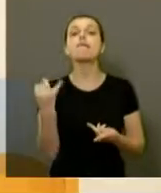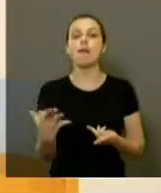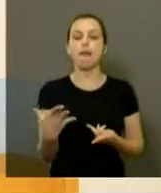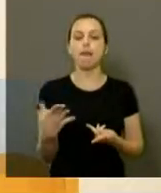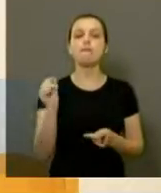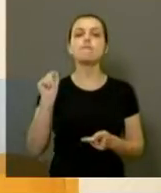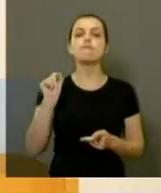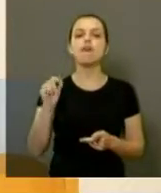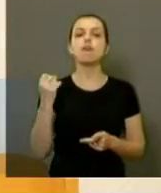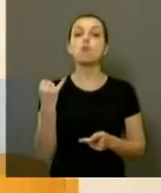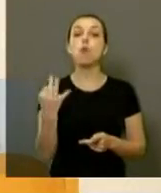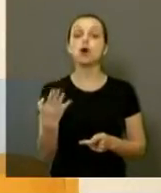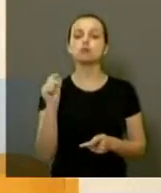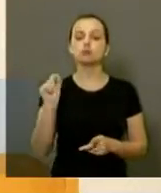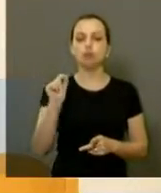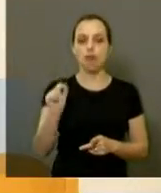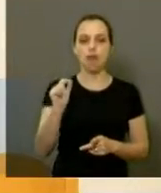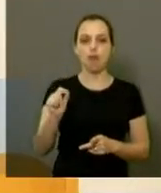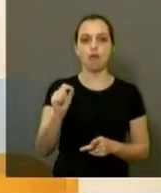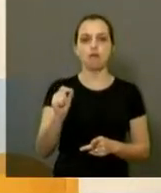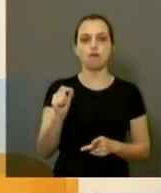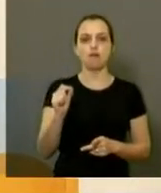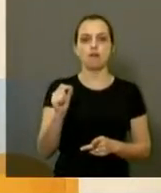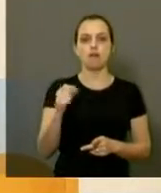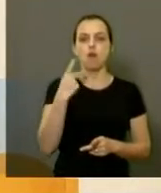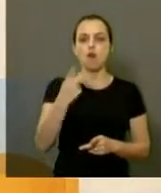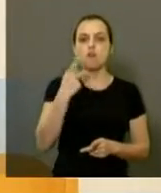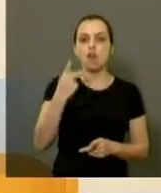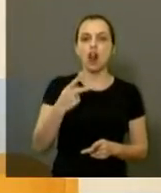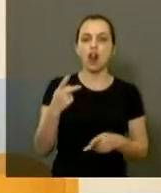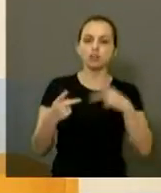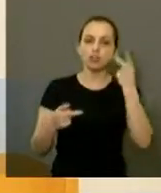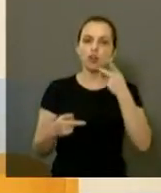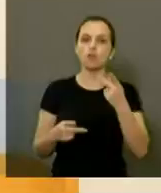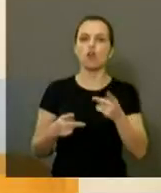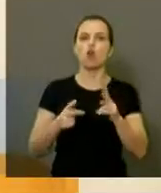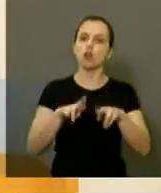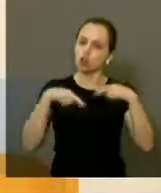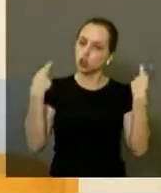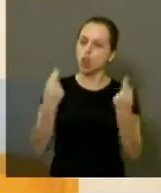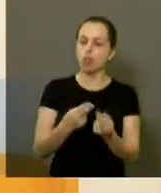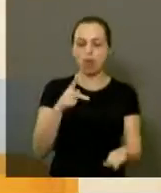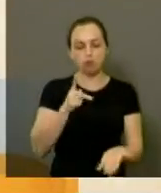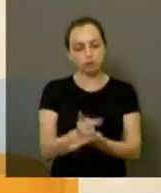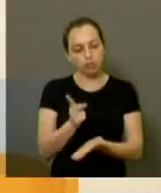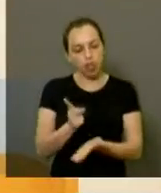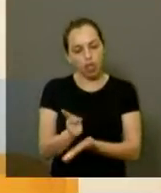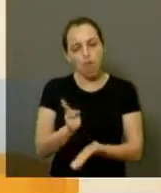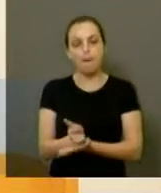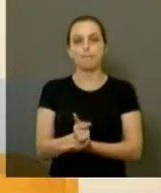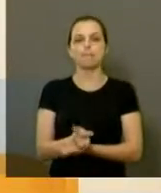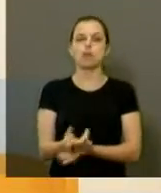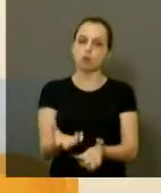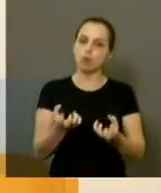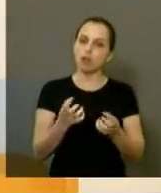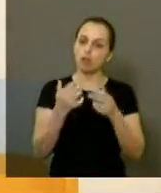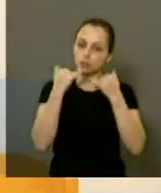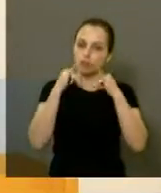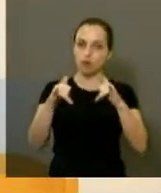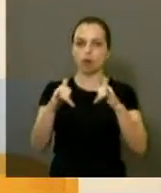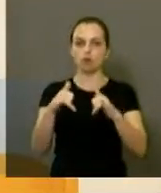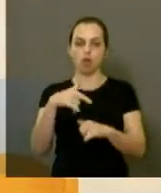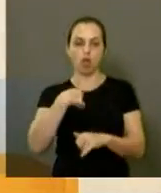são. E vou cobrar isto do vereador sessão por sessão. Porque é assim que eu me